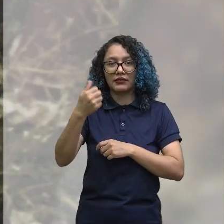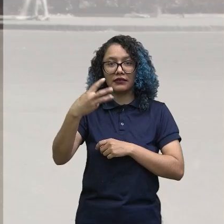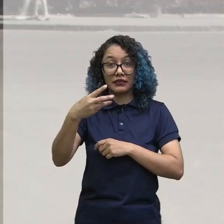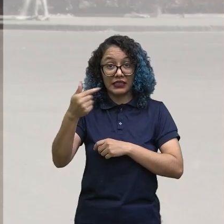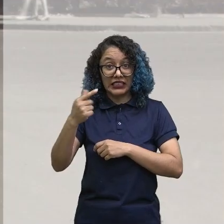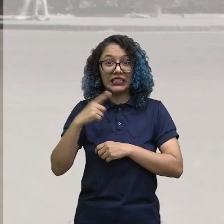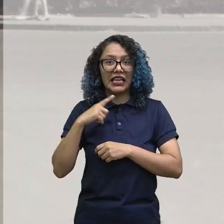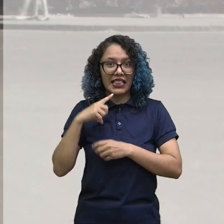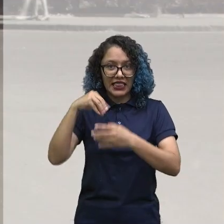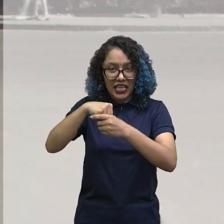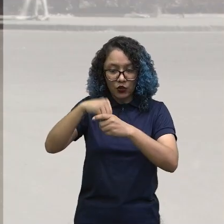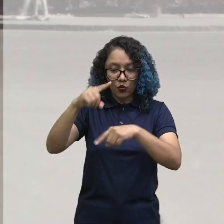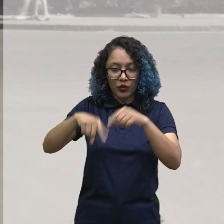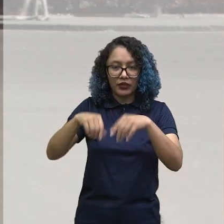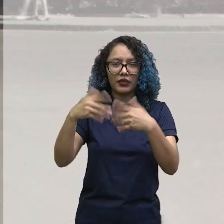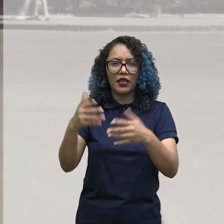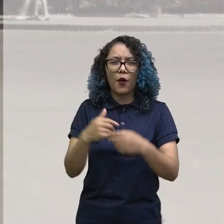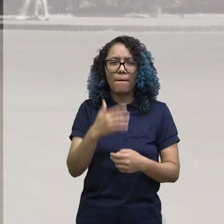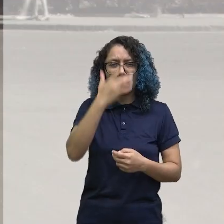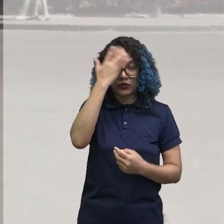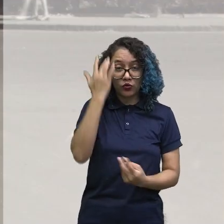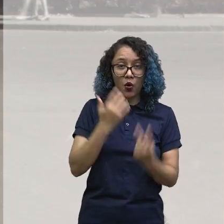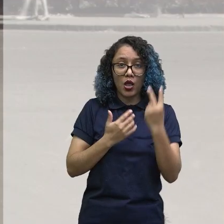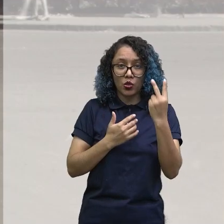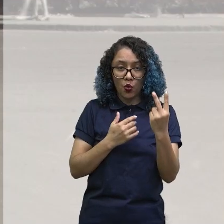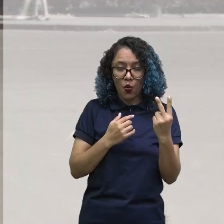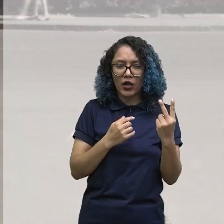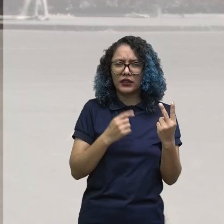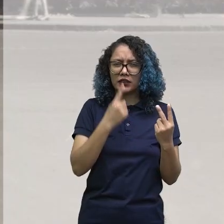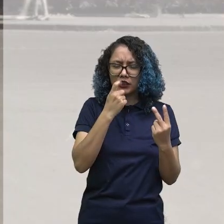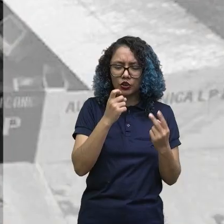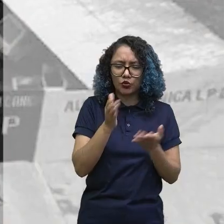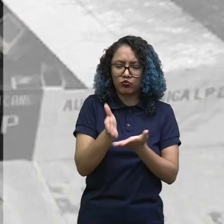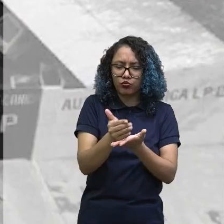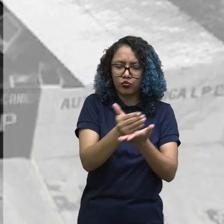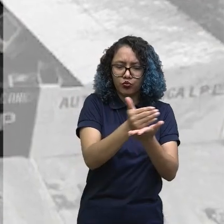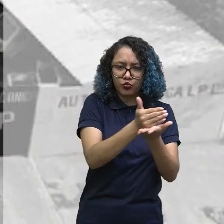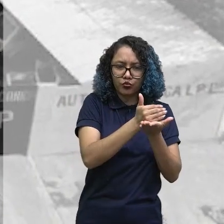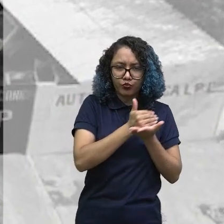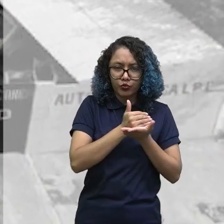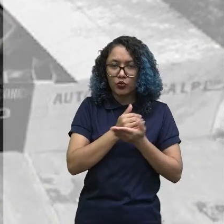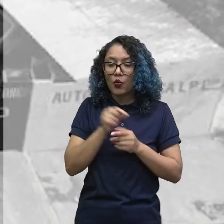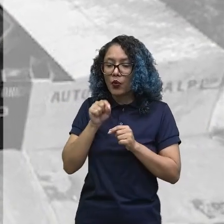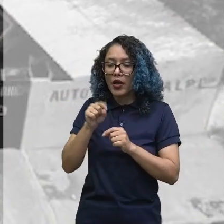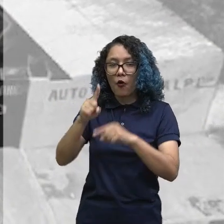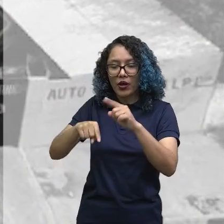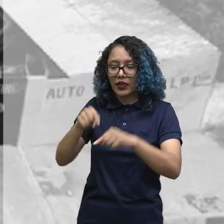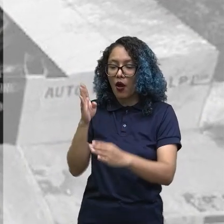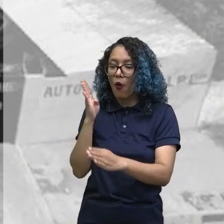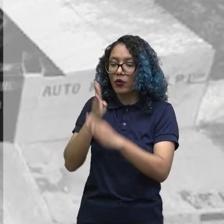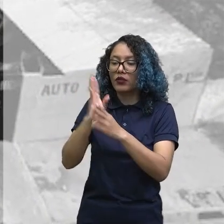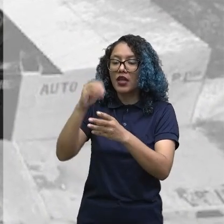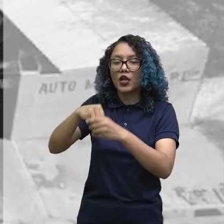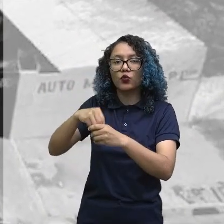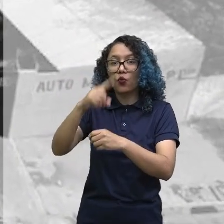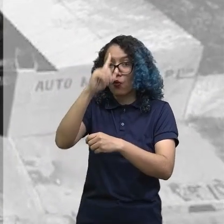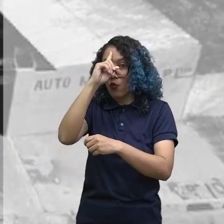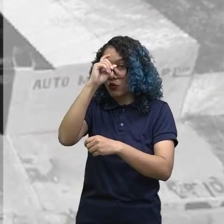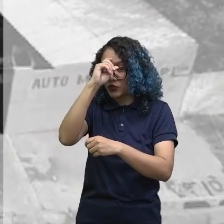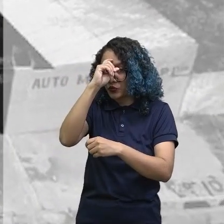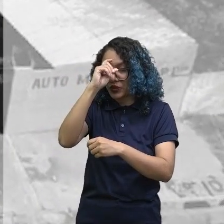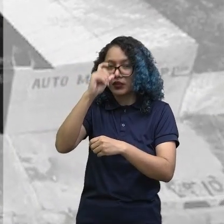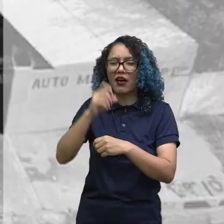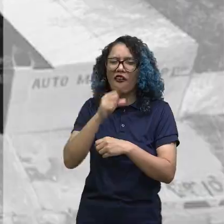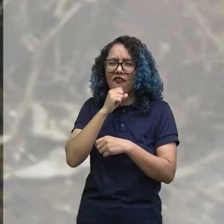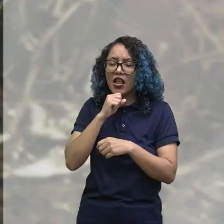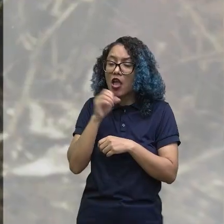Césio-137. Então, 2 catadores de sucata encontraram o equipamento em um hospital desativado. Curiosos, desmontaram a